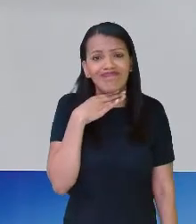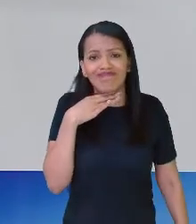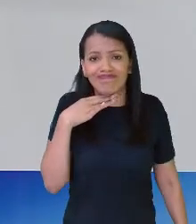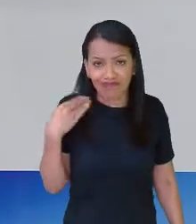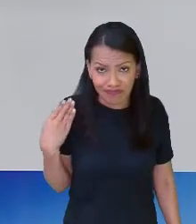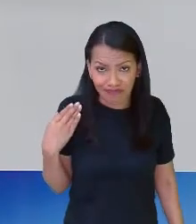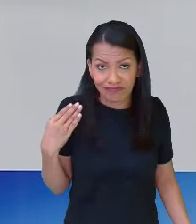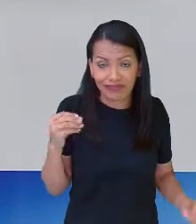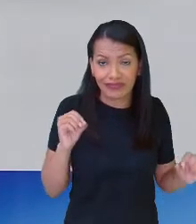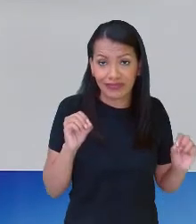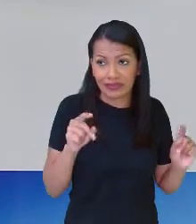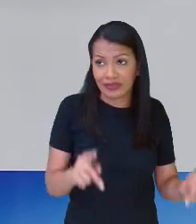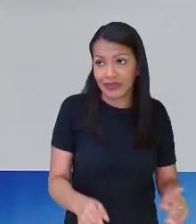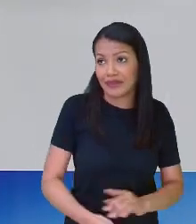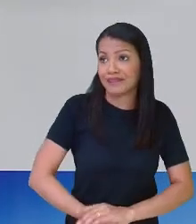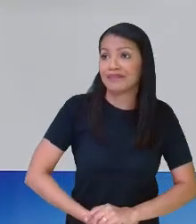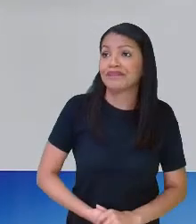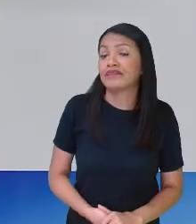esse processo.